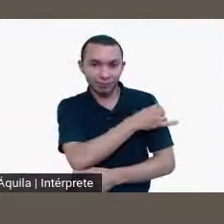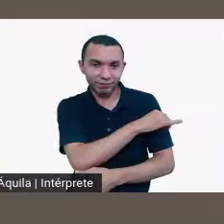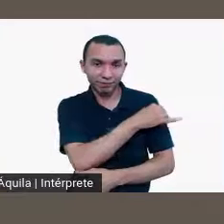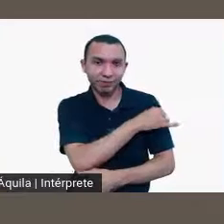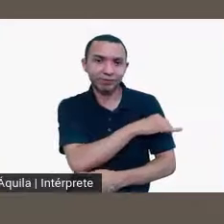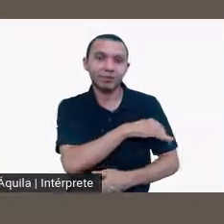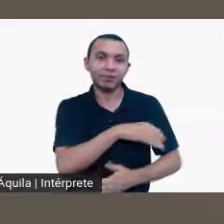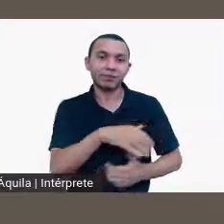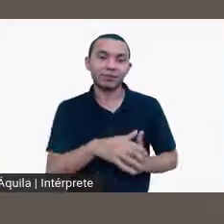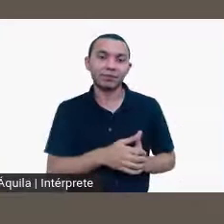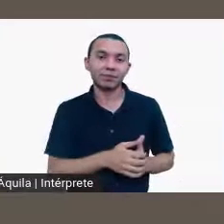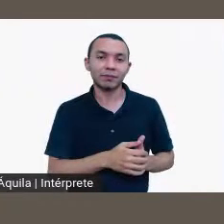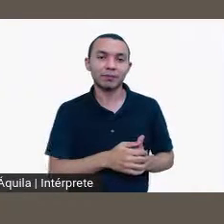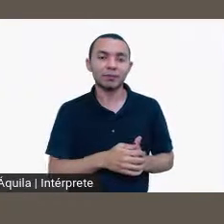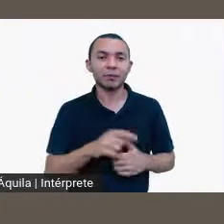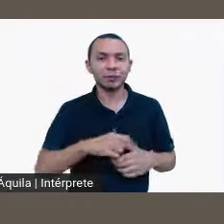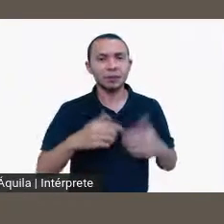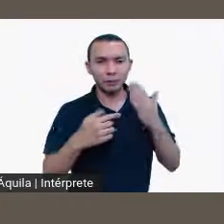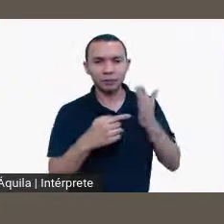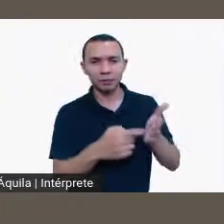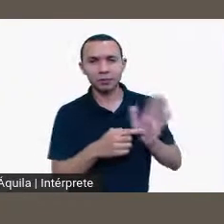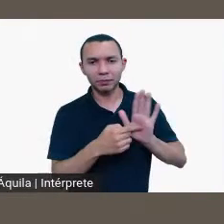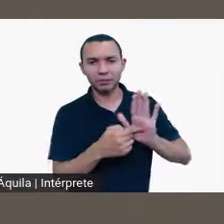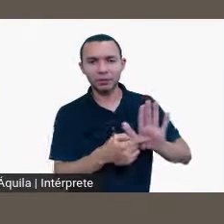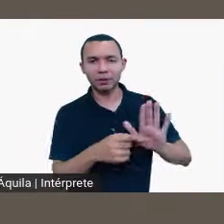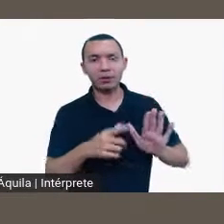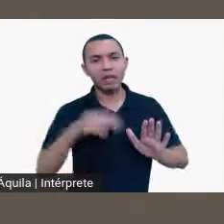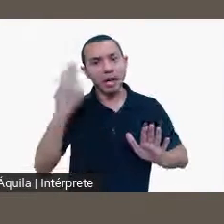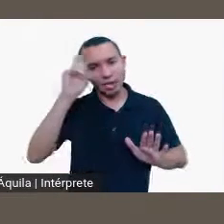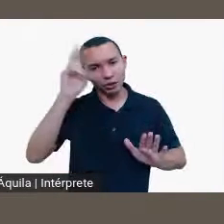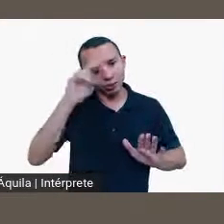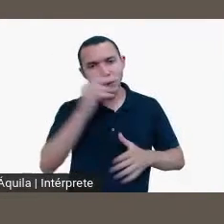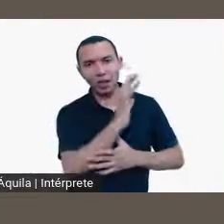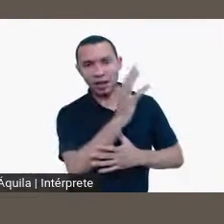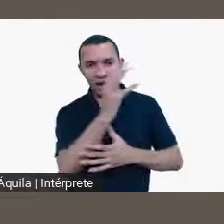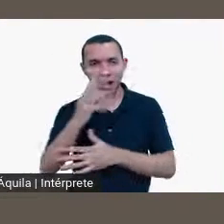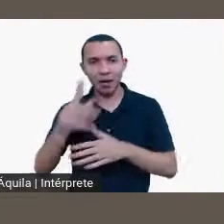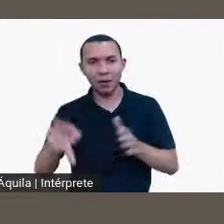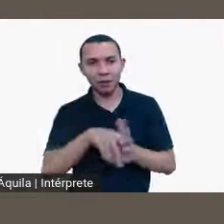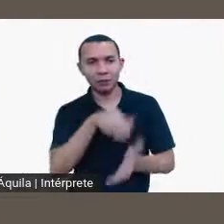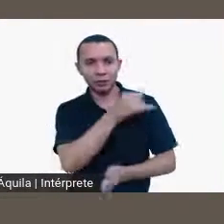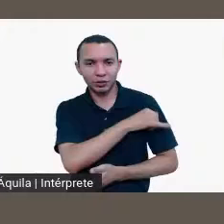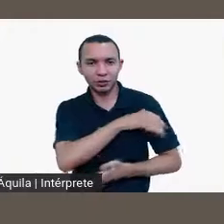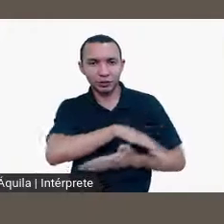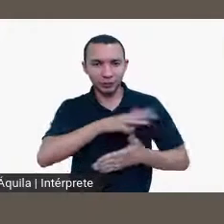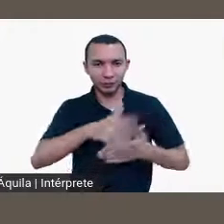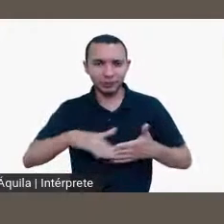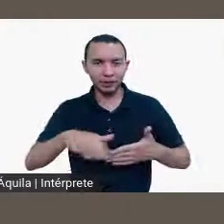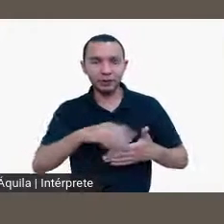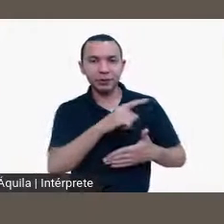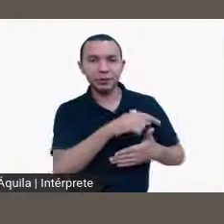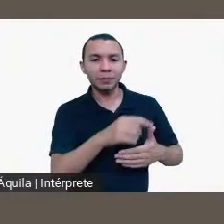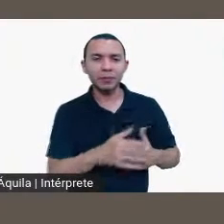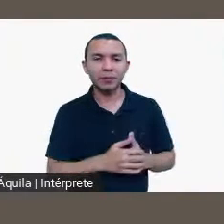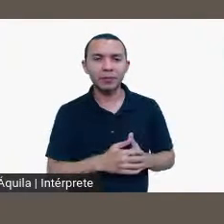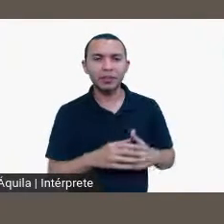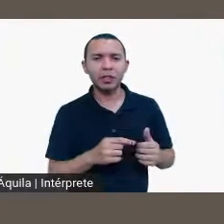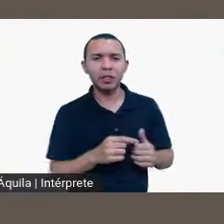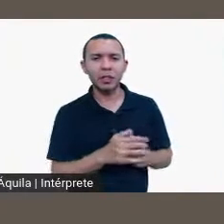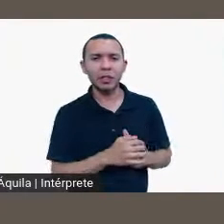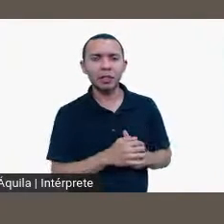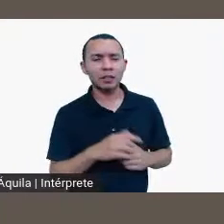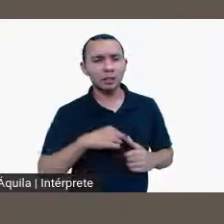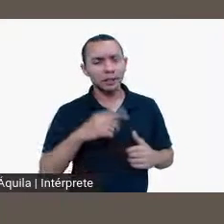nos apresenta, né, o Warren Dean na sua história dessa mata, né, e a monocultura implicou a destruição de